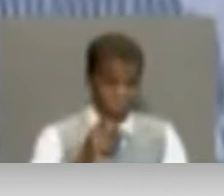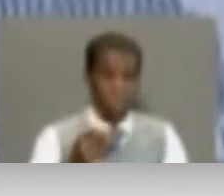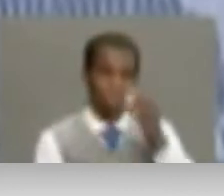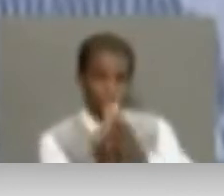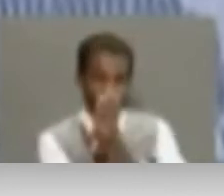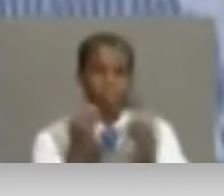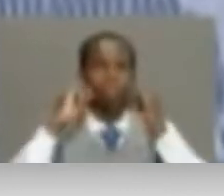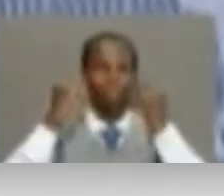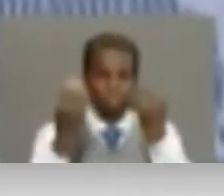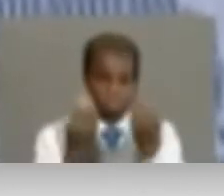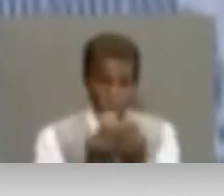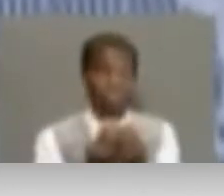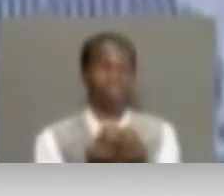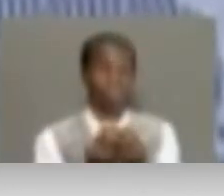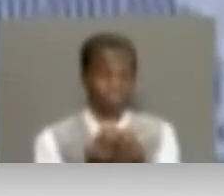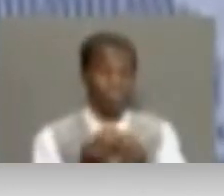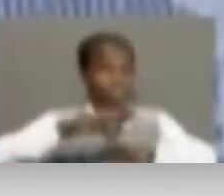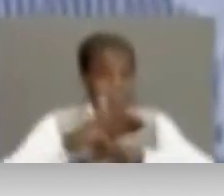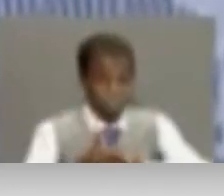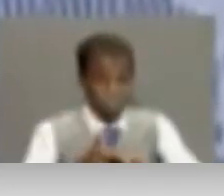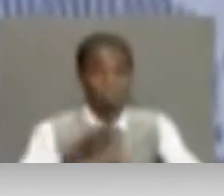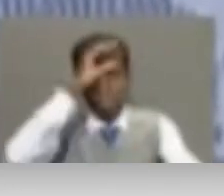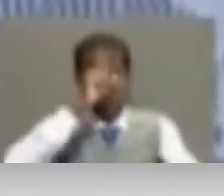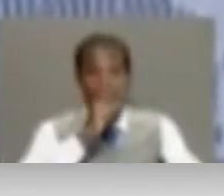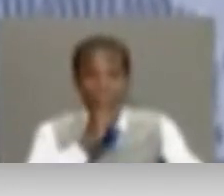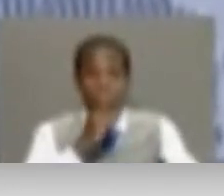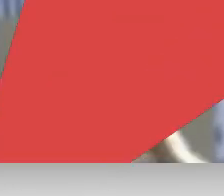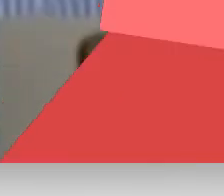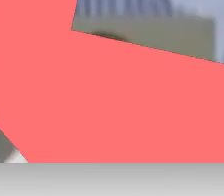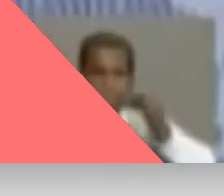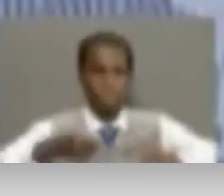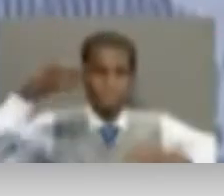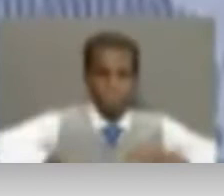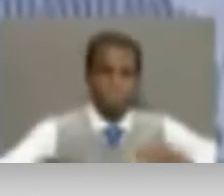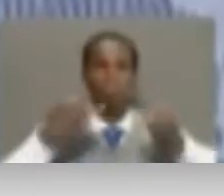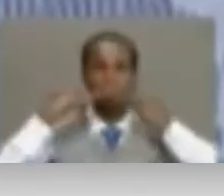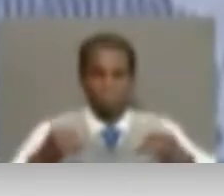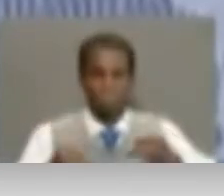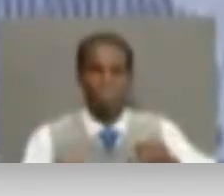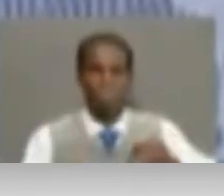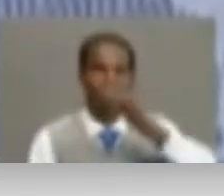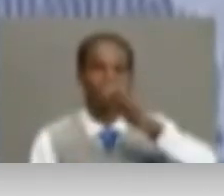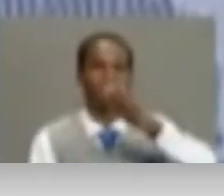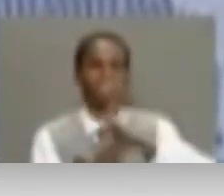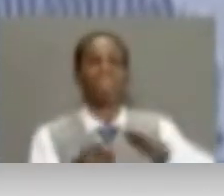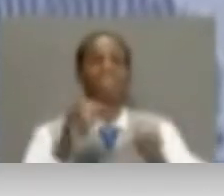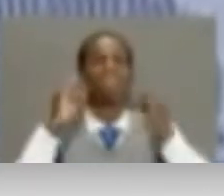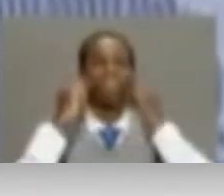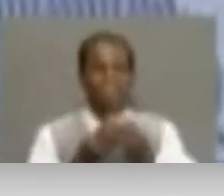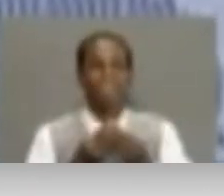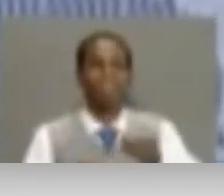realizou um congresso, aliás, a nível da província do Ambo. Também foi anulado, portanto. Porque a razão é que, em relação ao Partido Unido, se